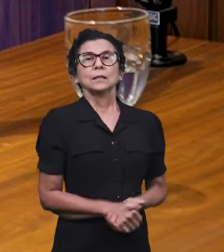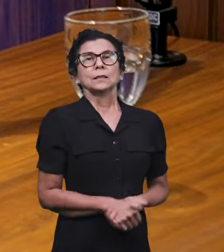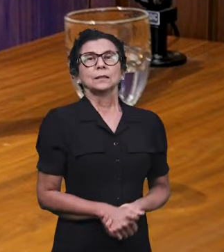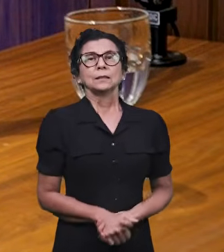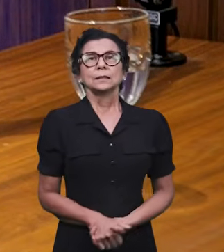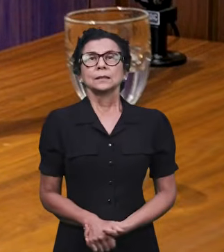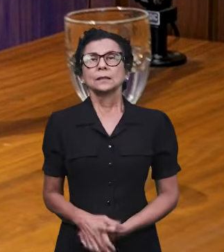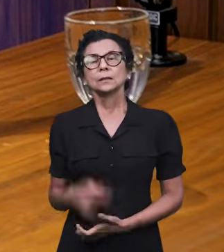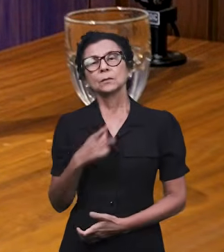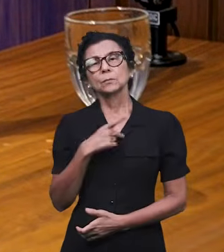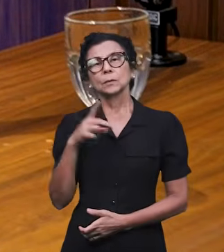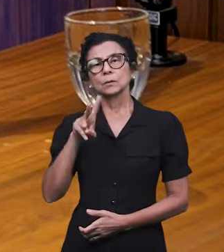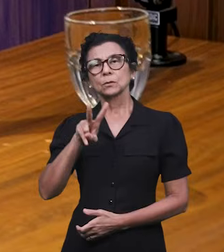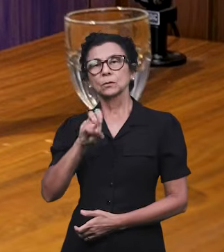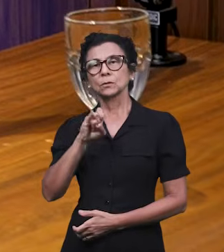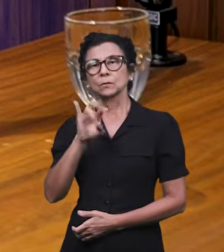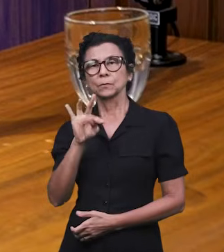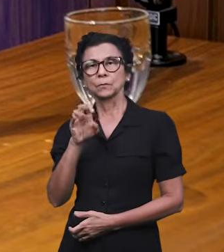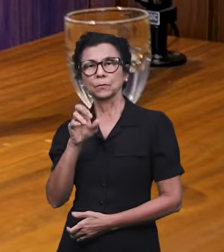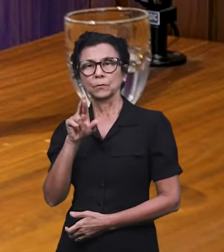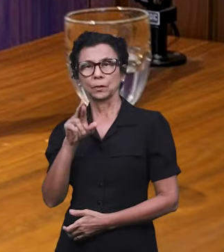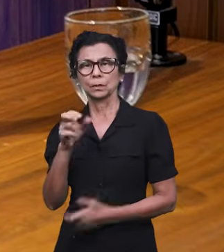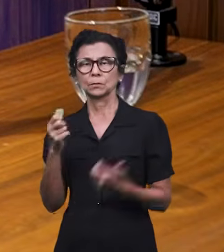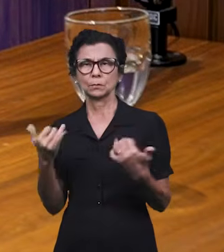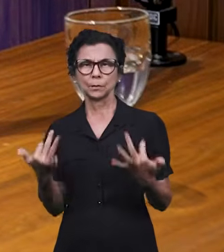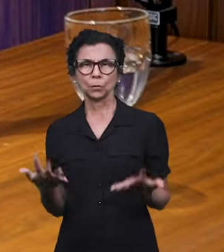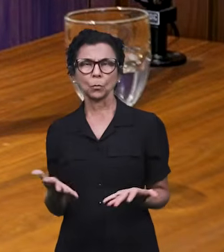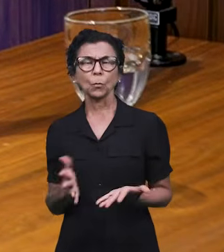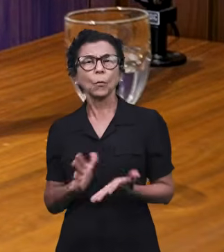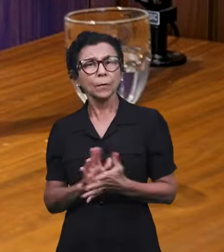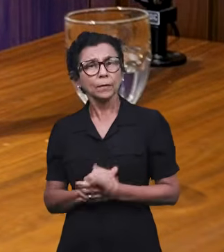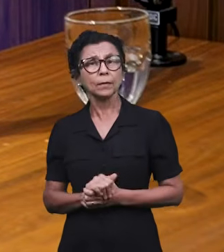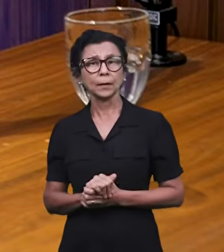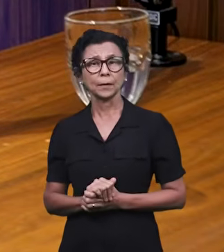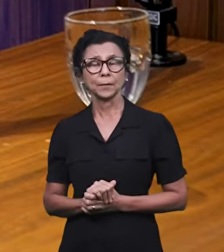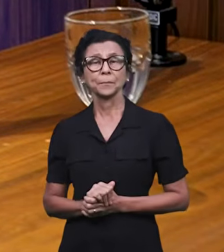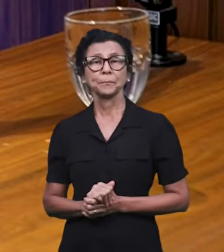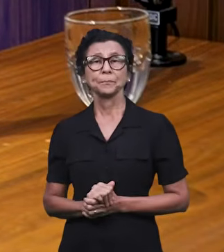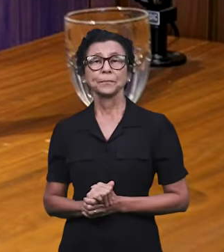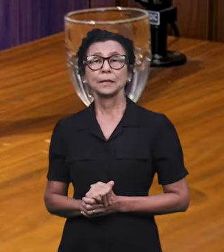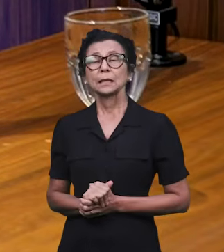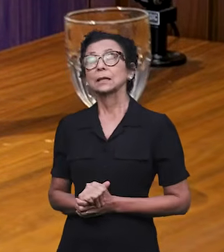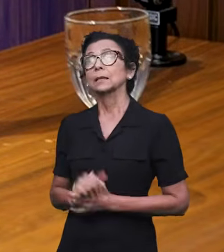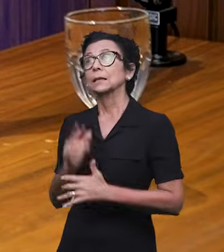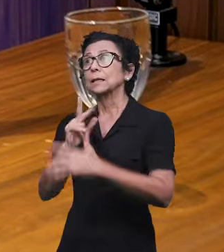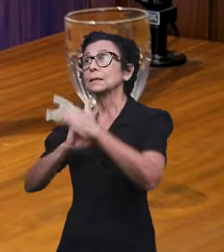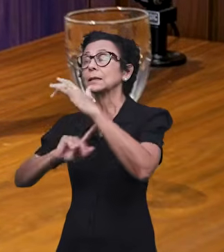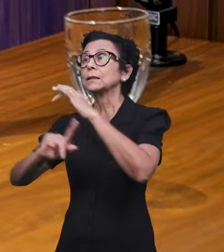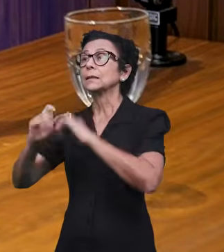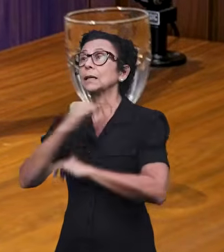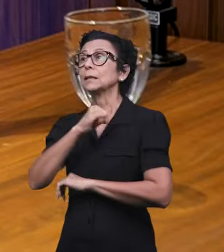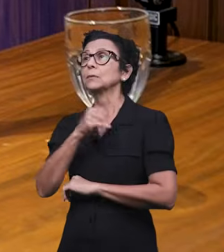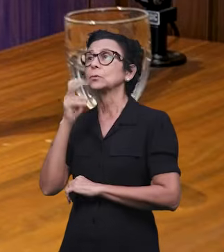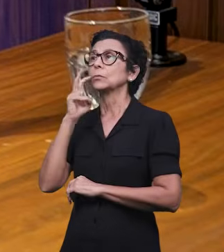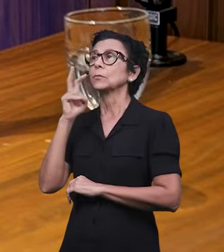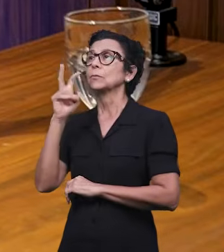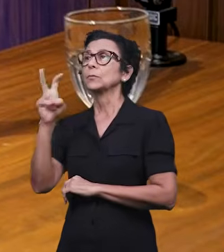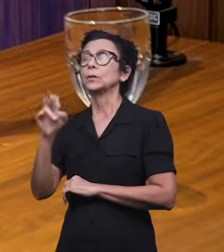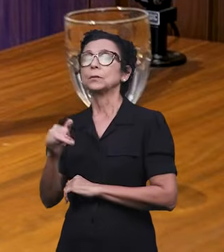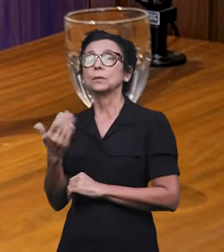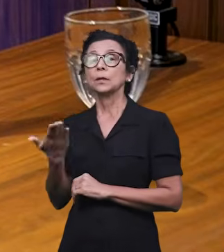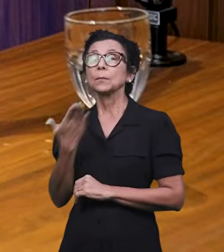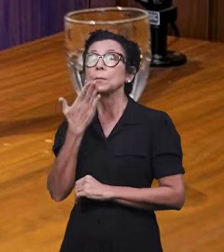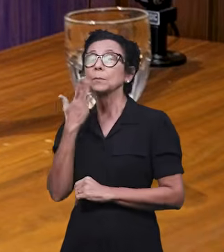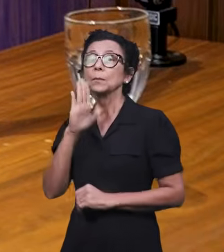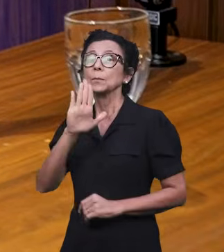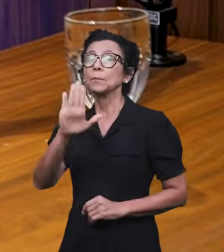essa visão de João na eternidade, né, já fala de um futuro, é uma promessa. Para aqueles que estão nos assistindo,